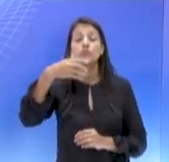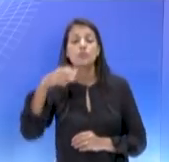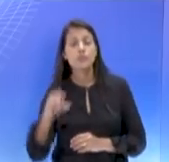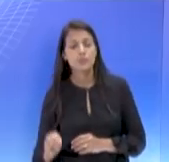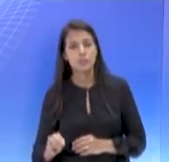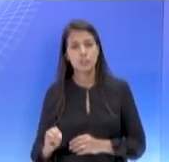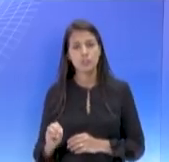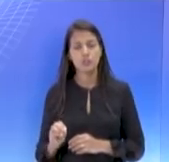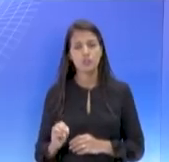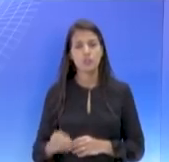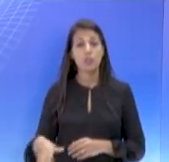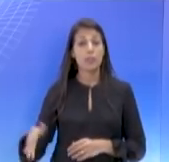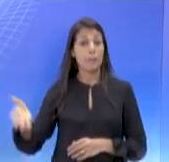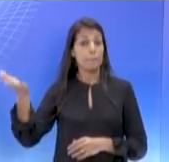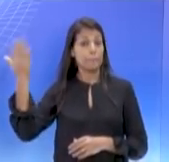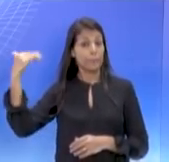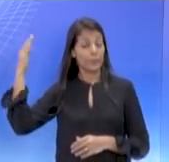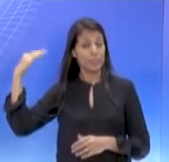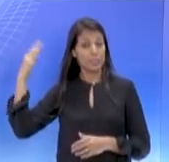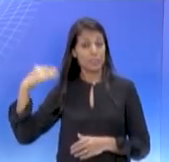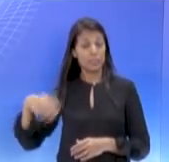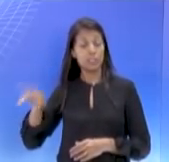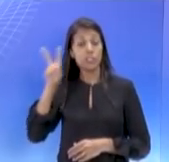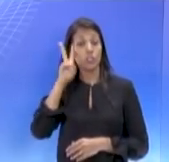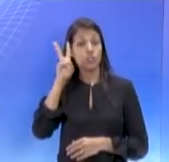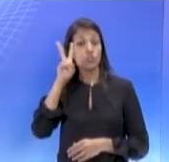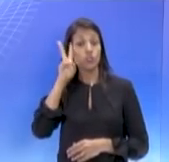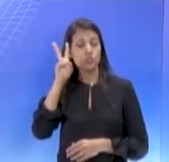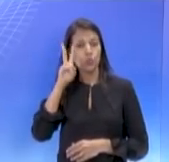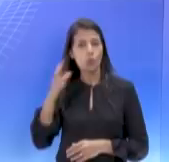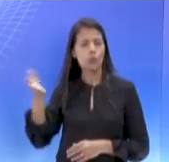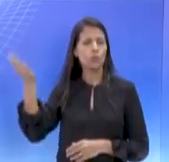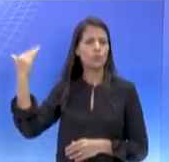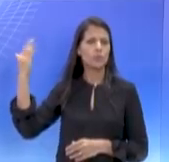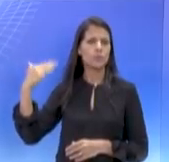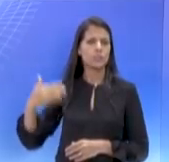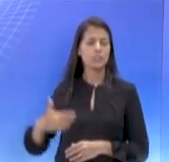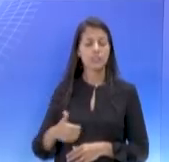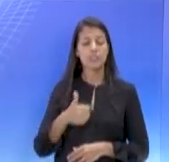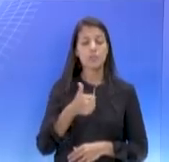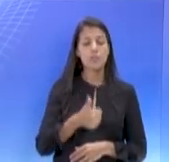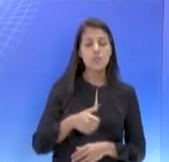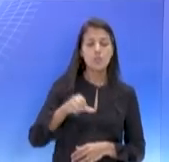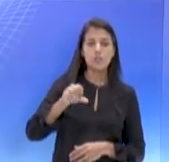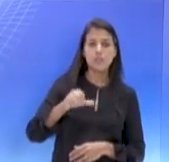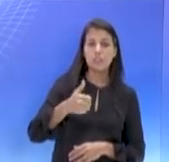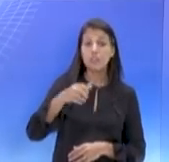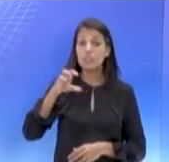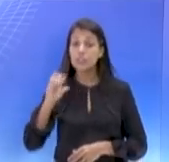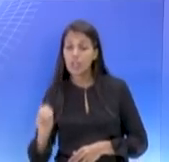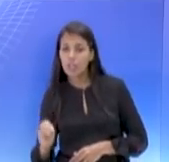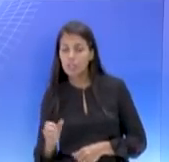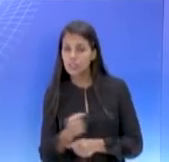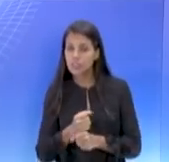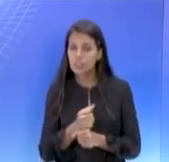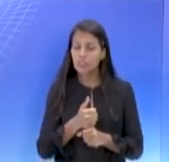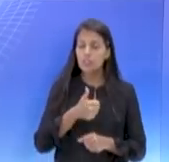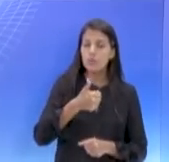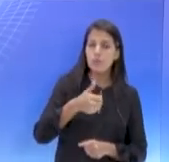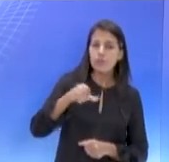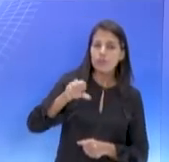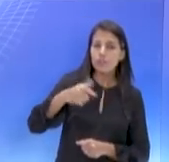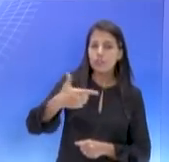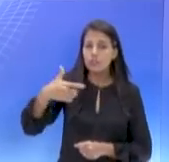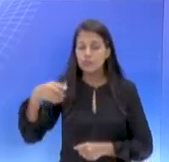primeiras 3 décadas. Então, 1910, 1920, 1930. Vamos lá nas questões, aliás, nas